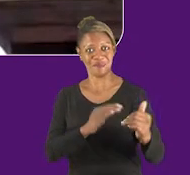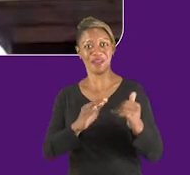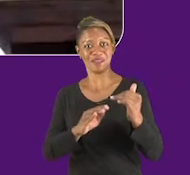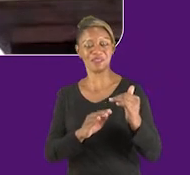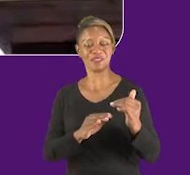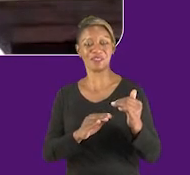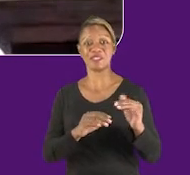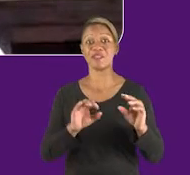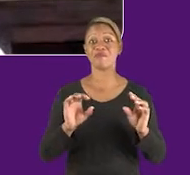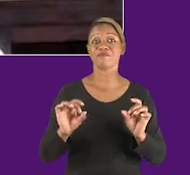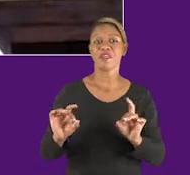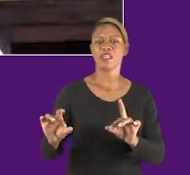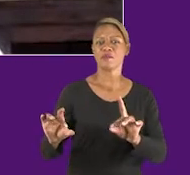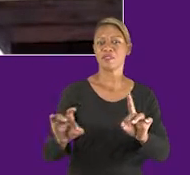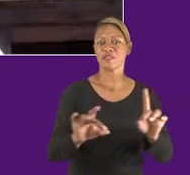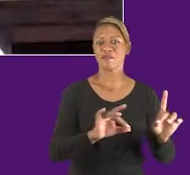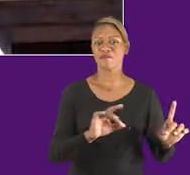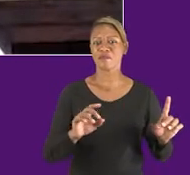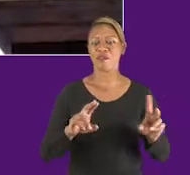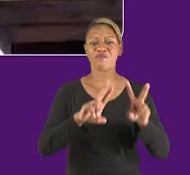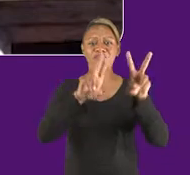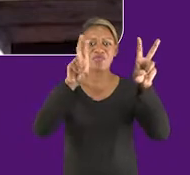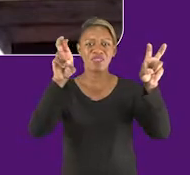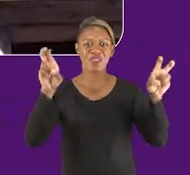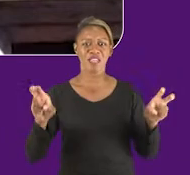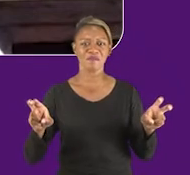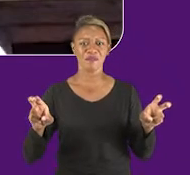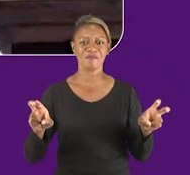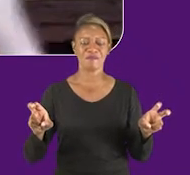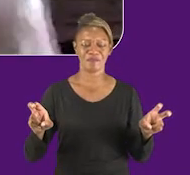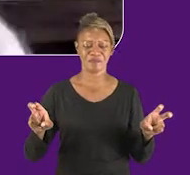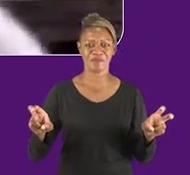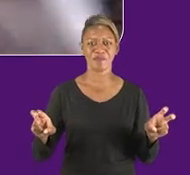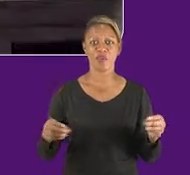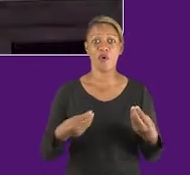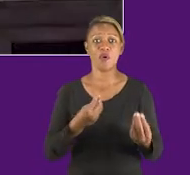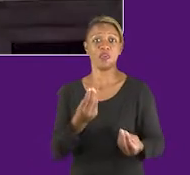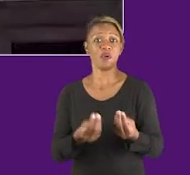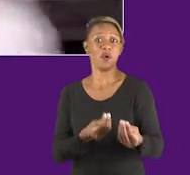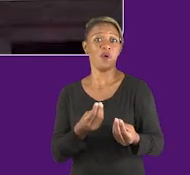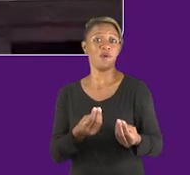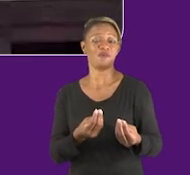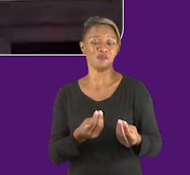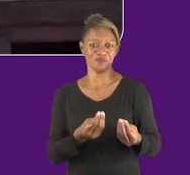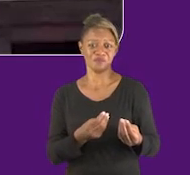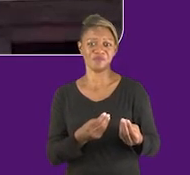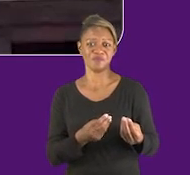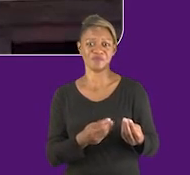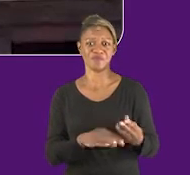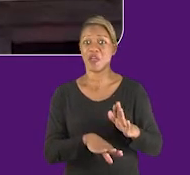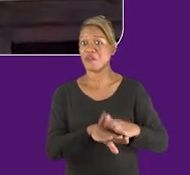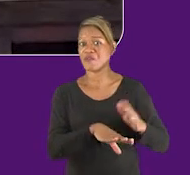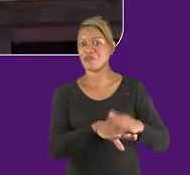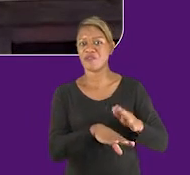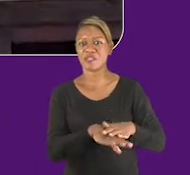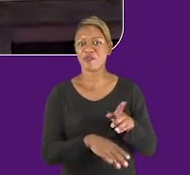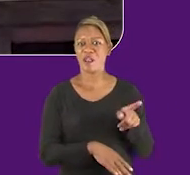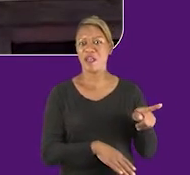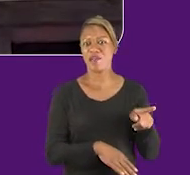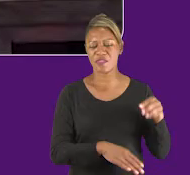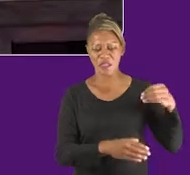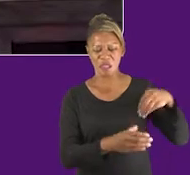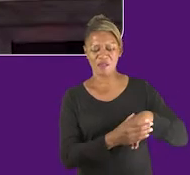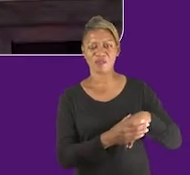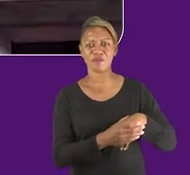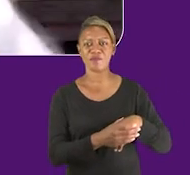Não especificamente no tema de design é de como a gente tem habilitado tudo isso né através do ex